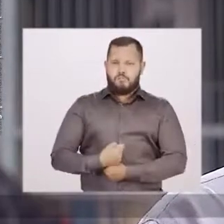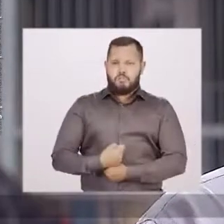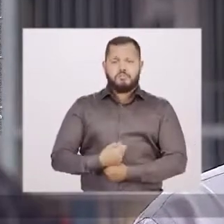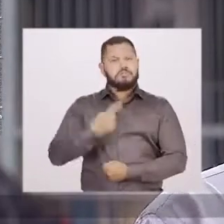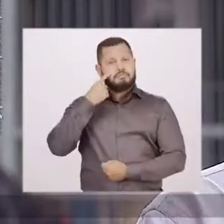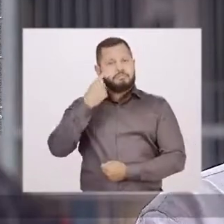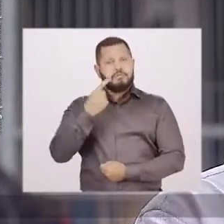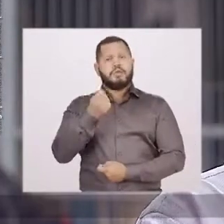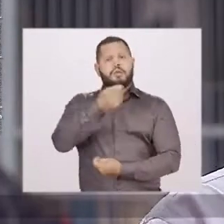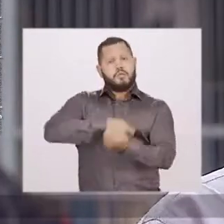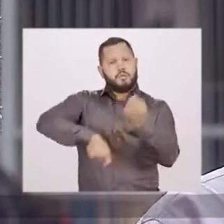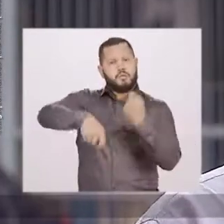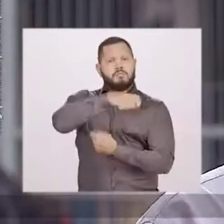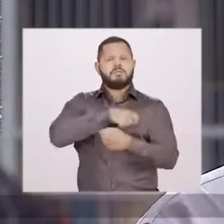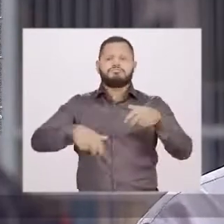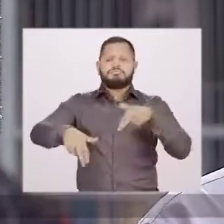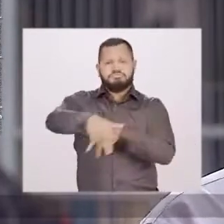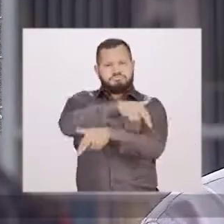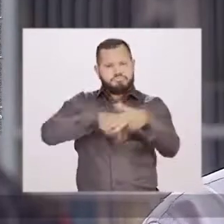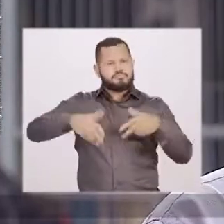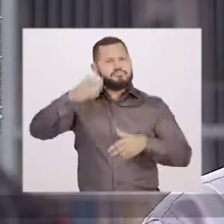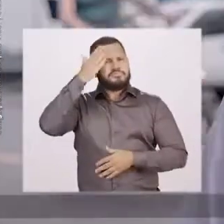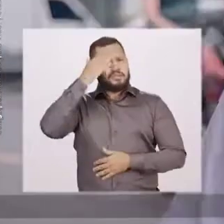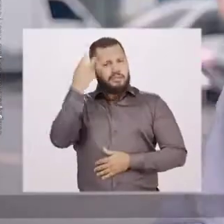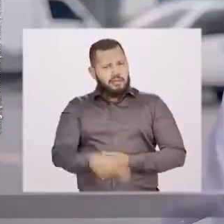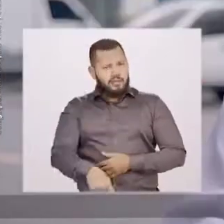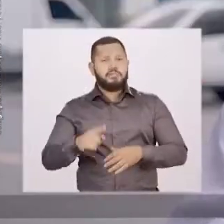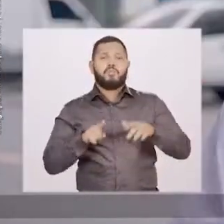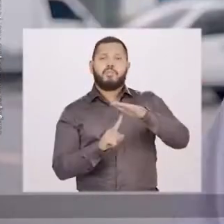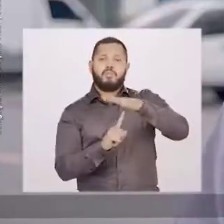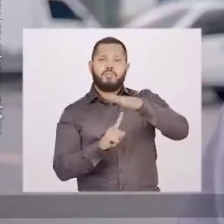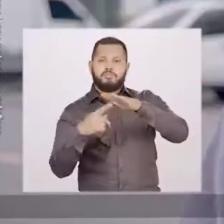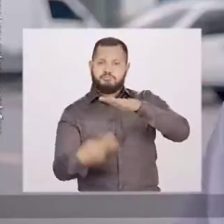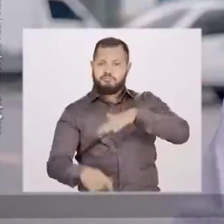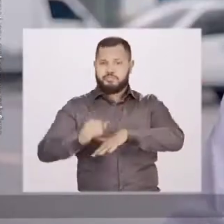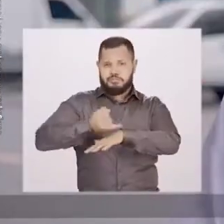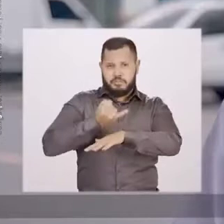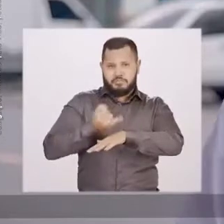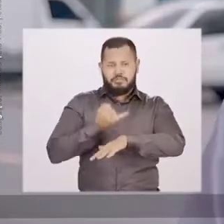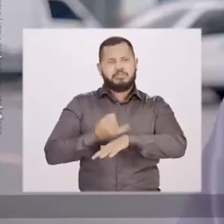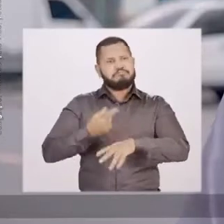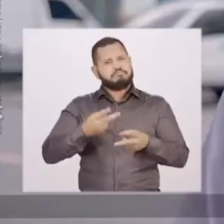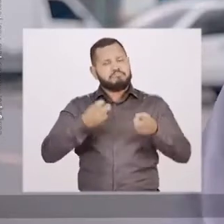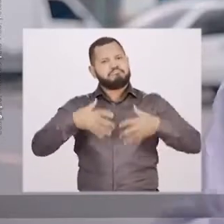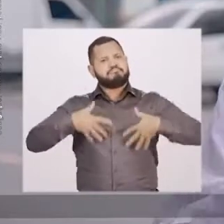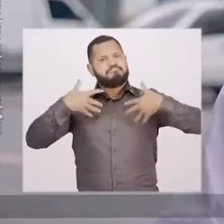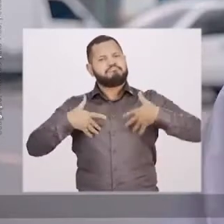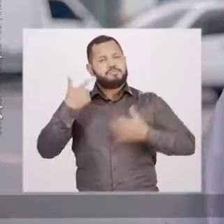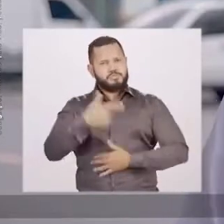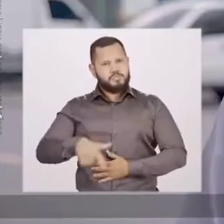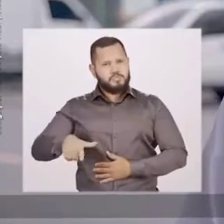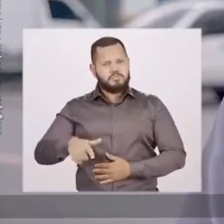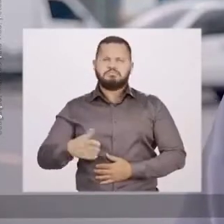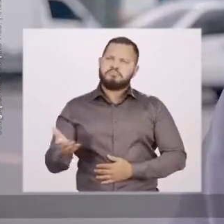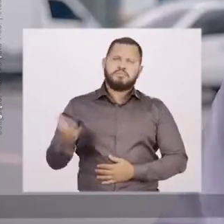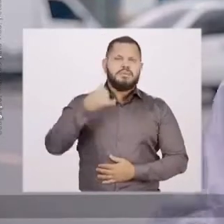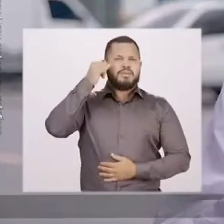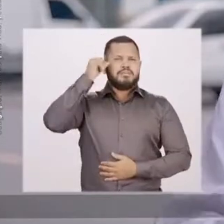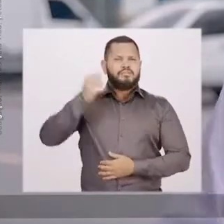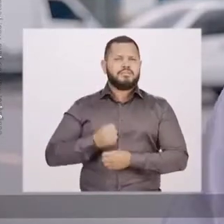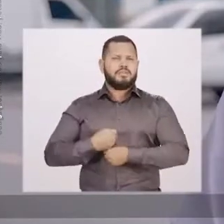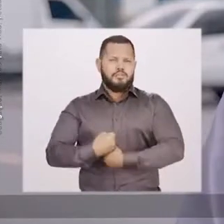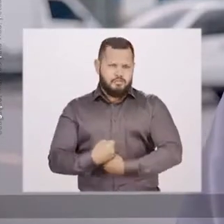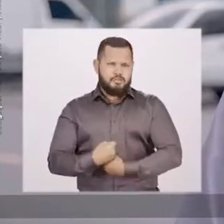bairros. Mas vendo a economia local acontecer, como vemos aqui na Feira da Japilândia, aí a gente se anima.